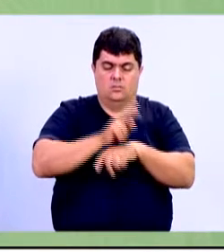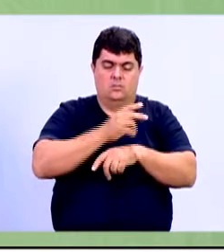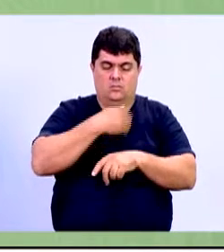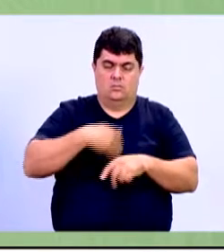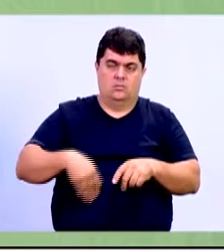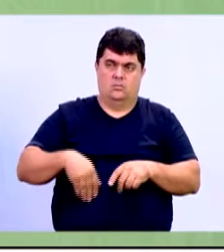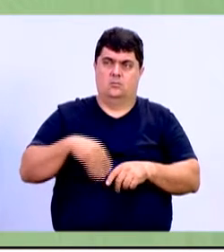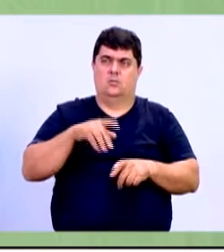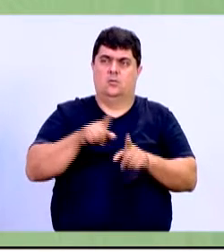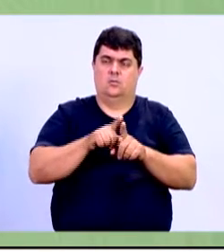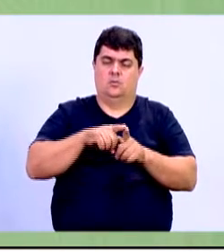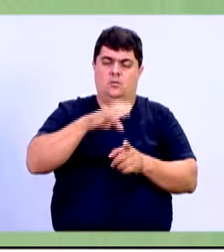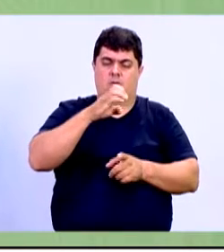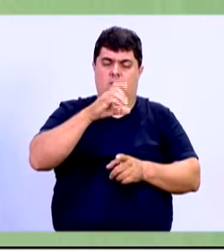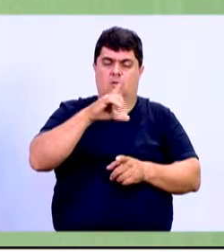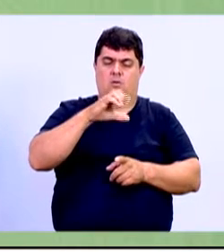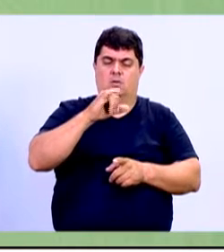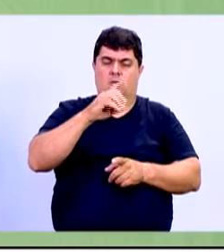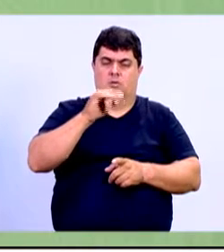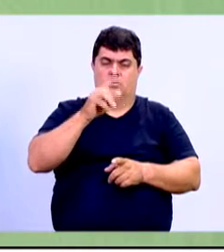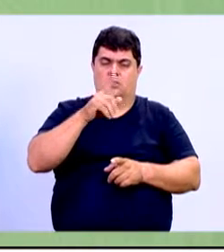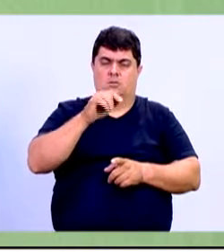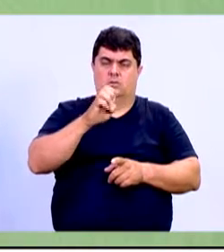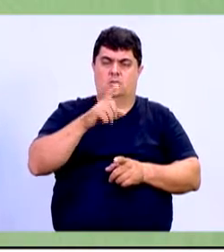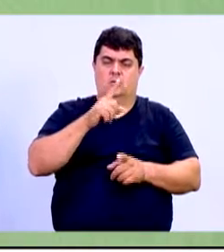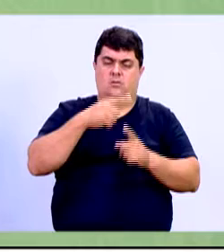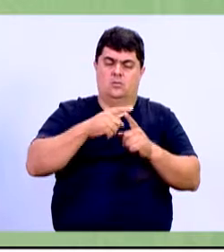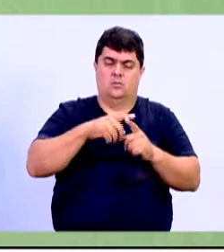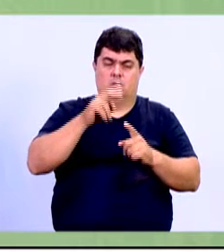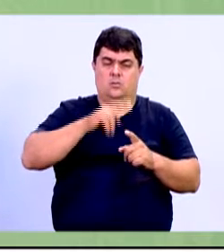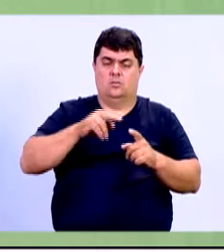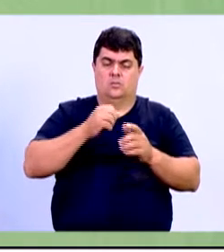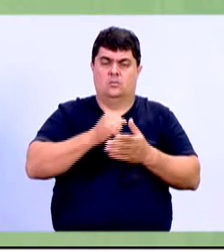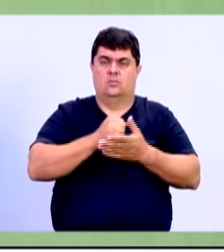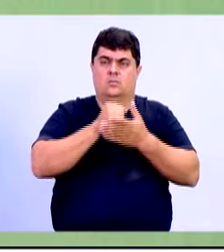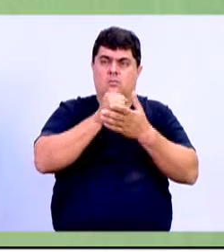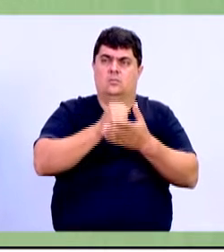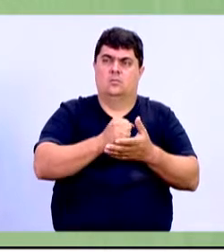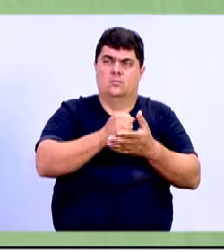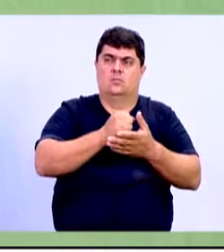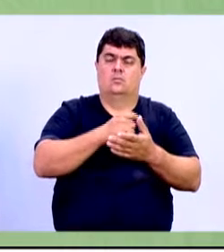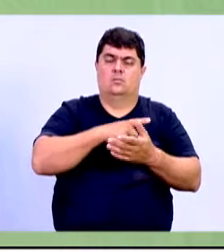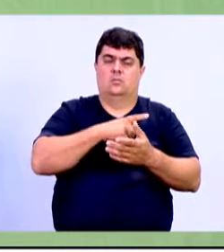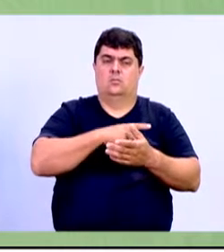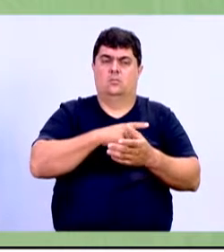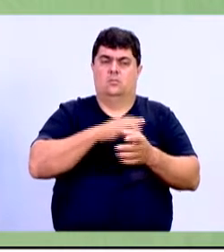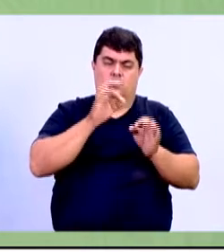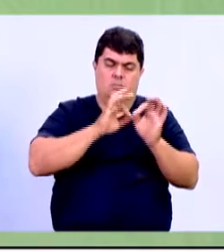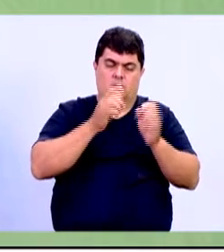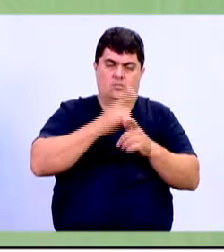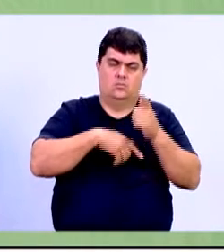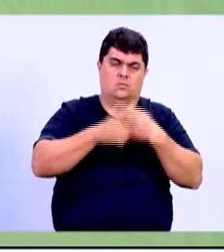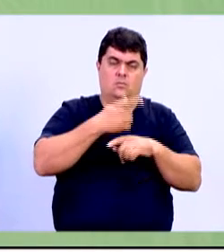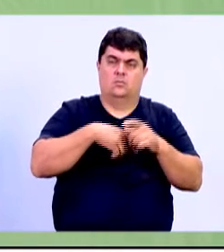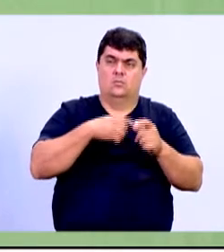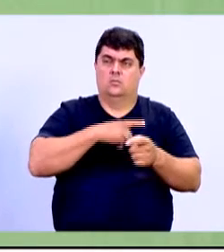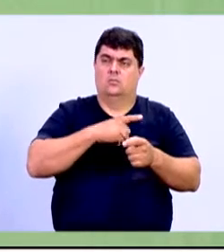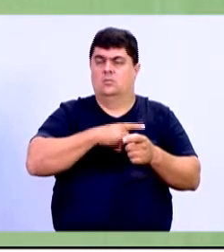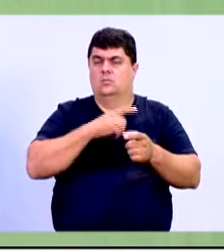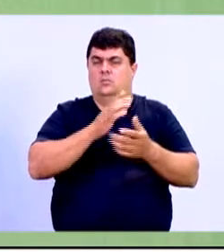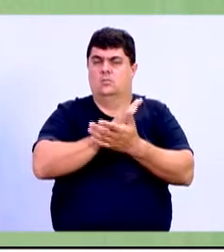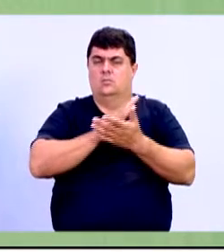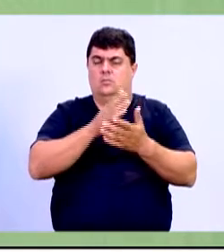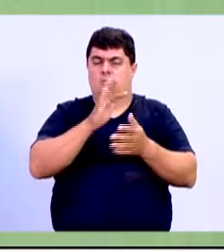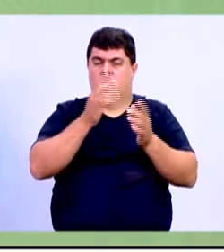que é um software público que serve para os módulos de gestão. E aí temos a